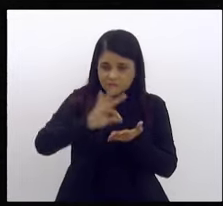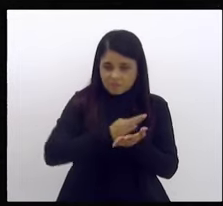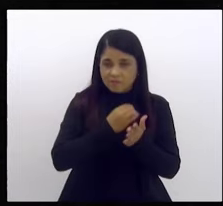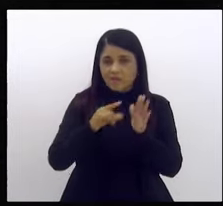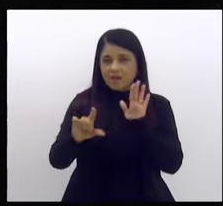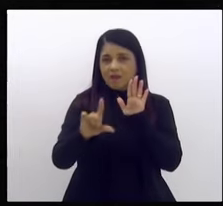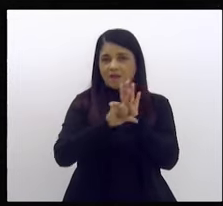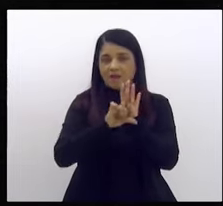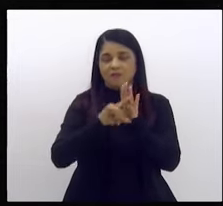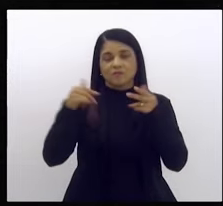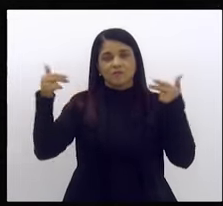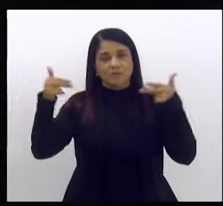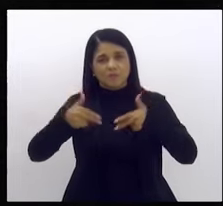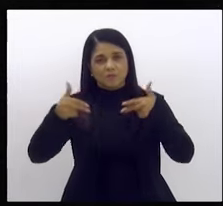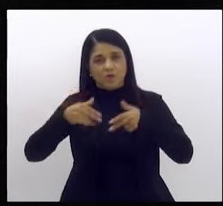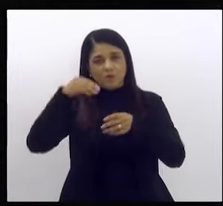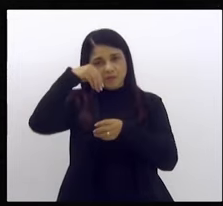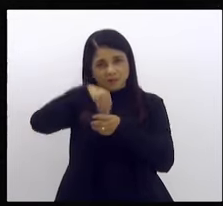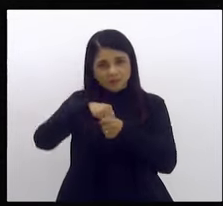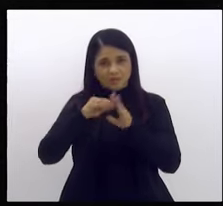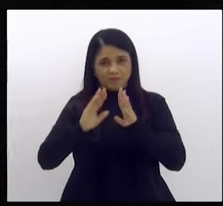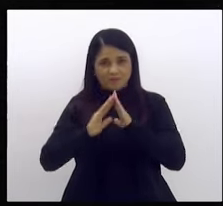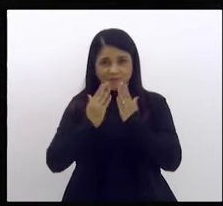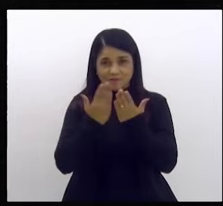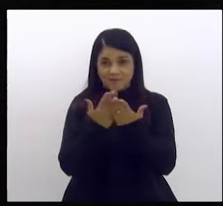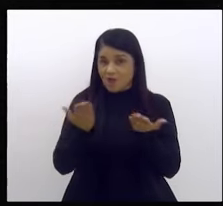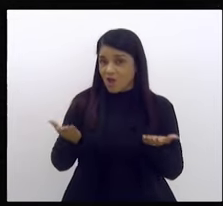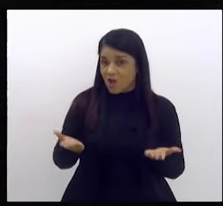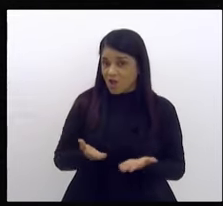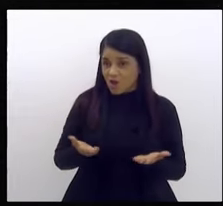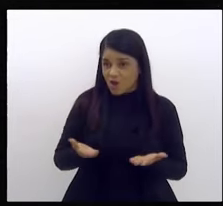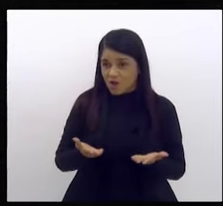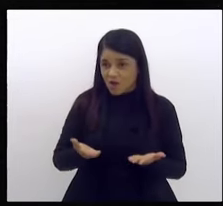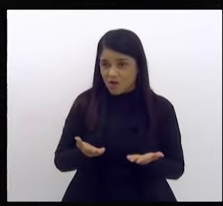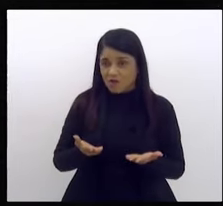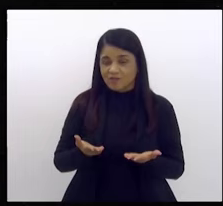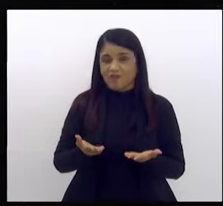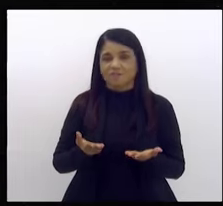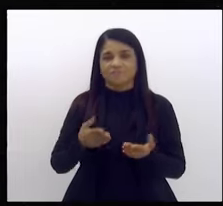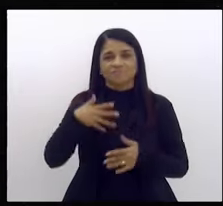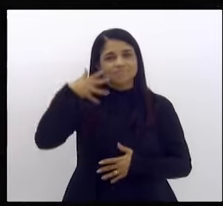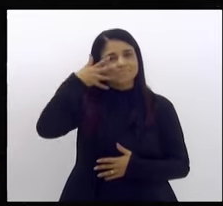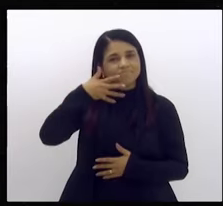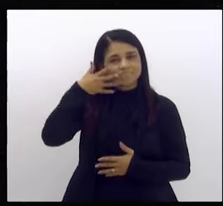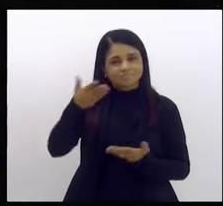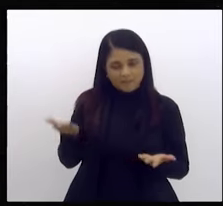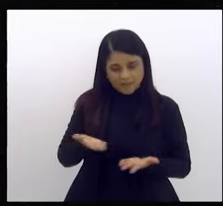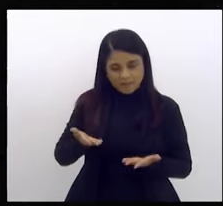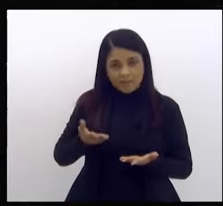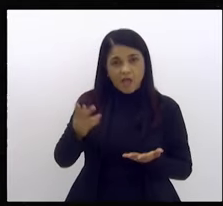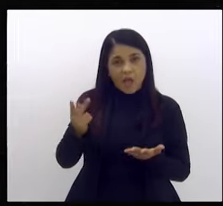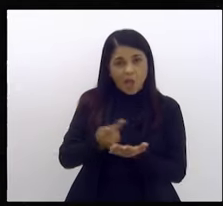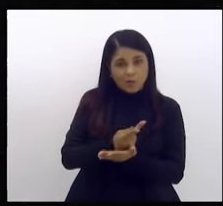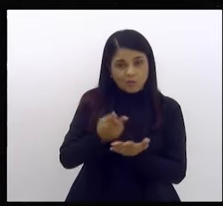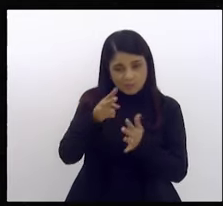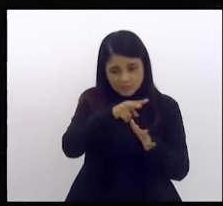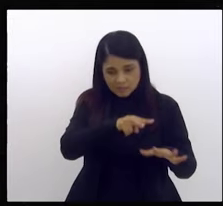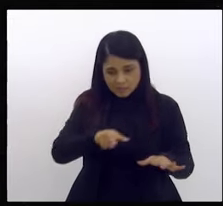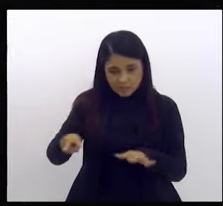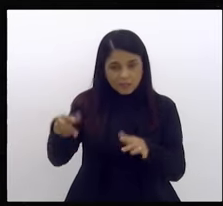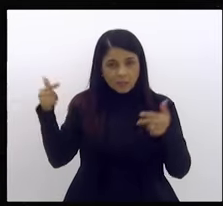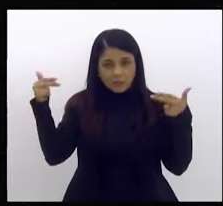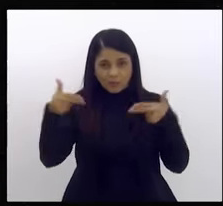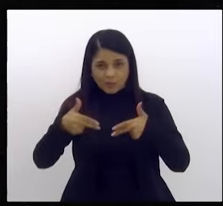do hip-hop nas escolas. Porque hoje, nesse exato momento, enquanto faço essa fala, acontece durante a semana do